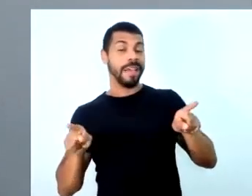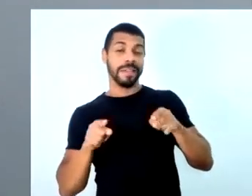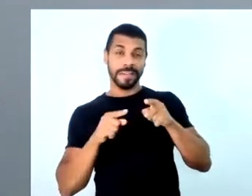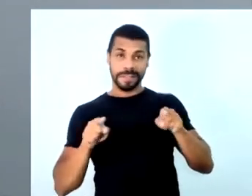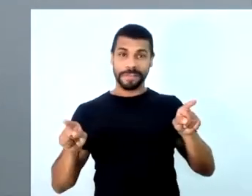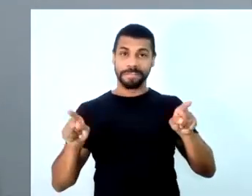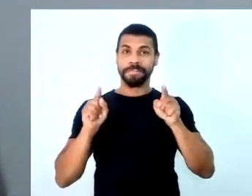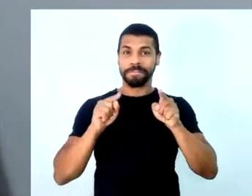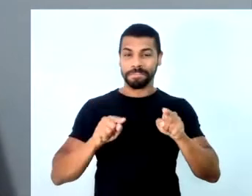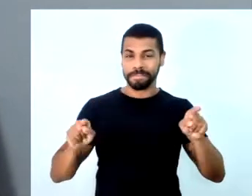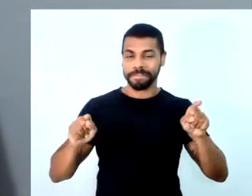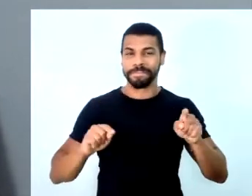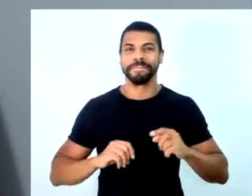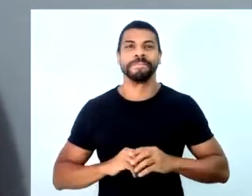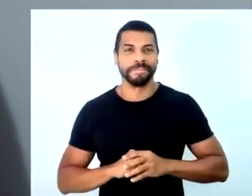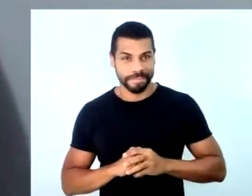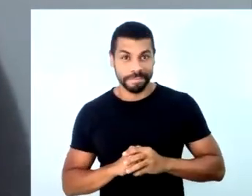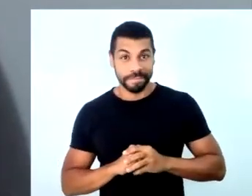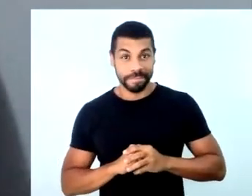musicais.